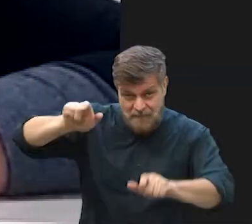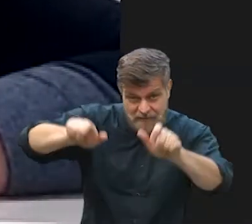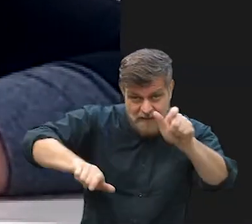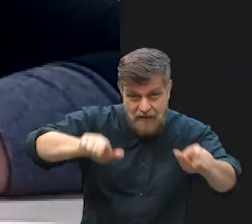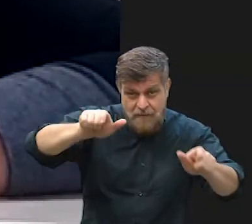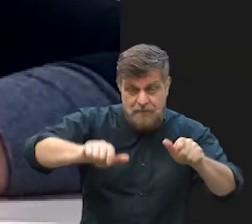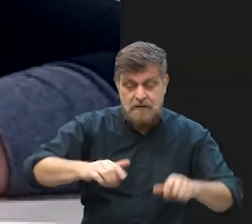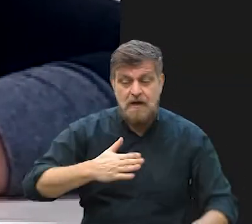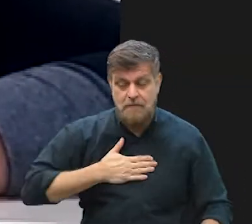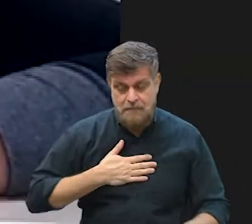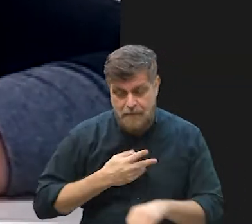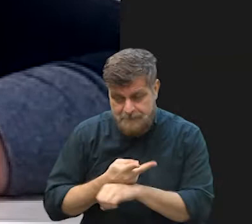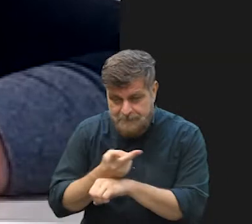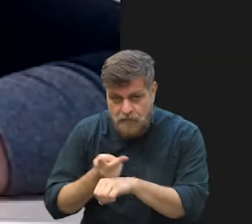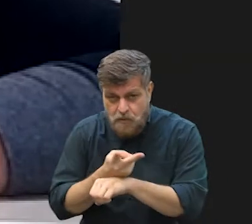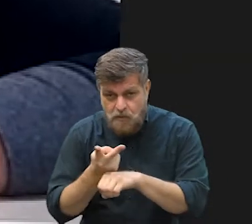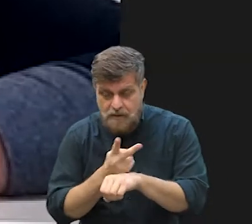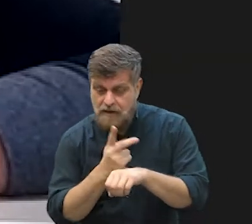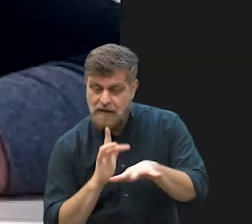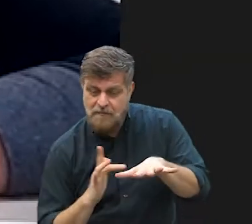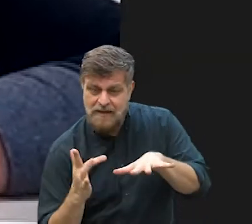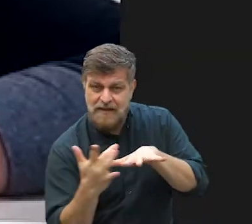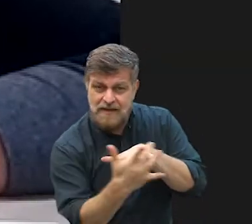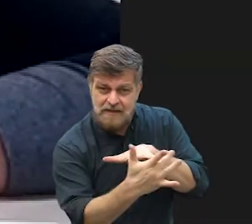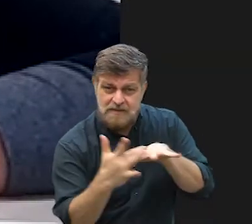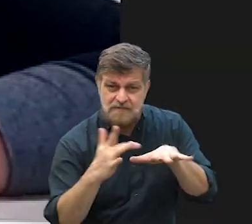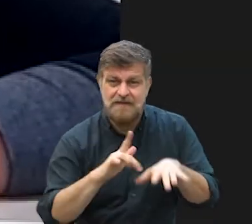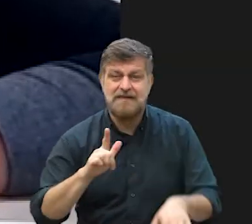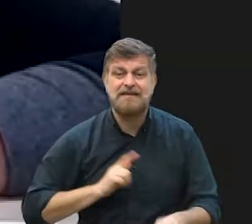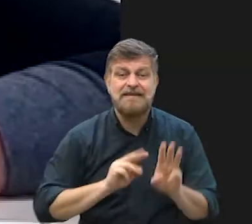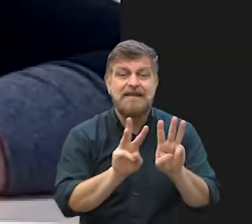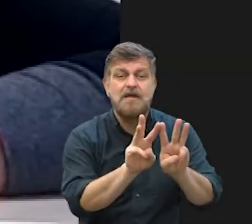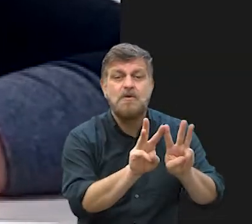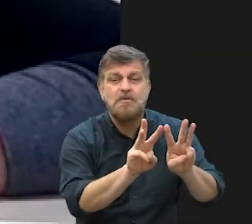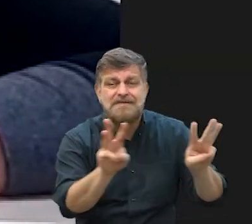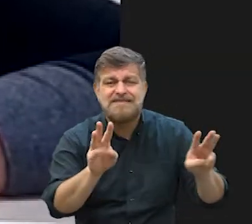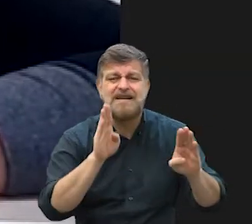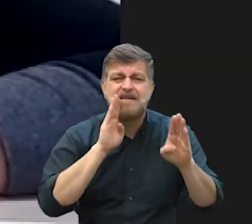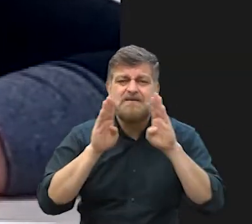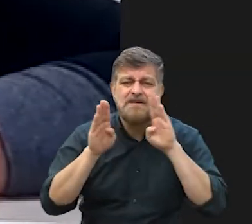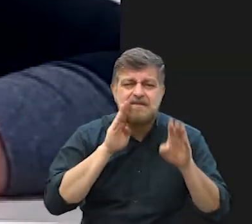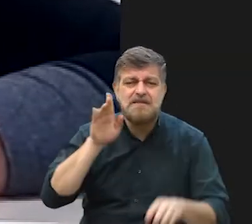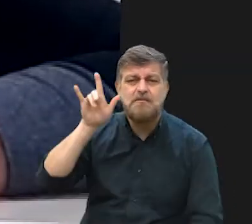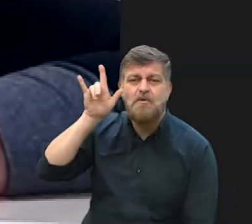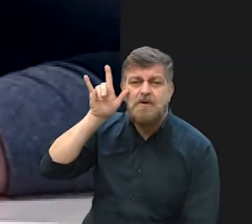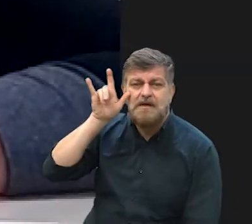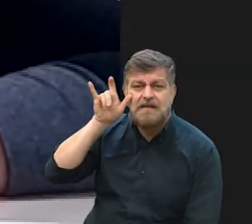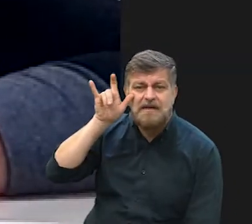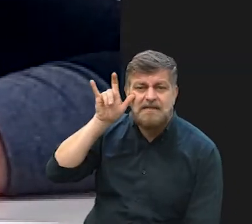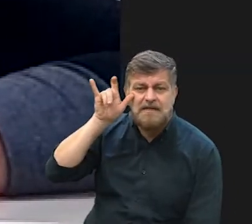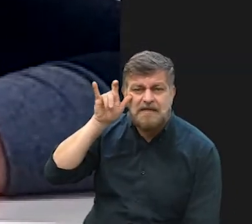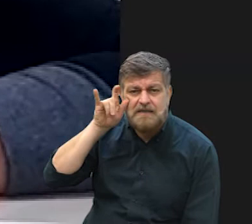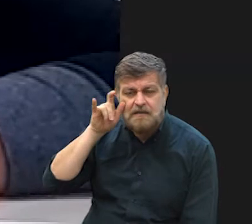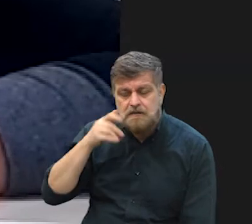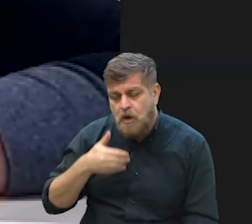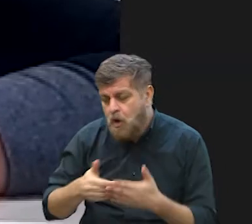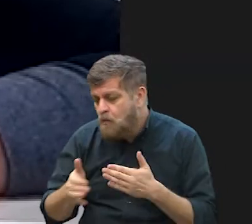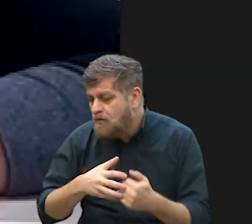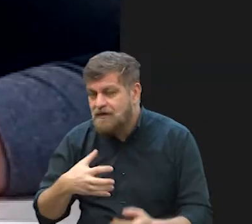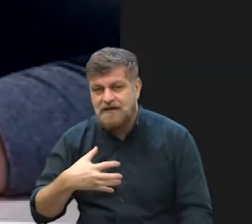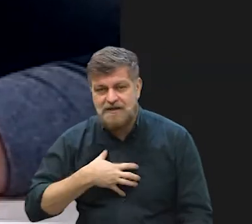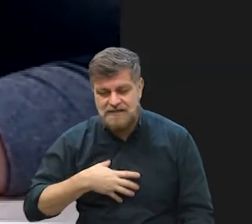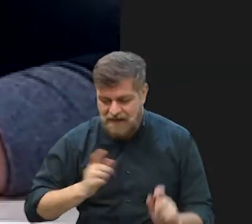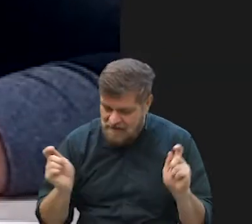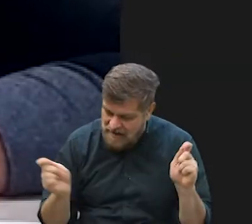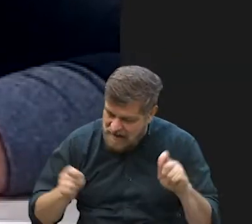nos procurar pelas redes sociais ou pelos telefones, pelo site, Facebook, Instagram, e ajudar da maneira